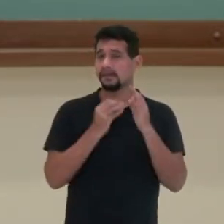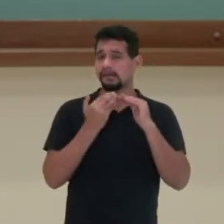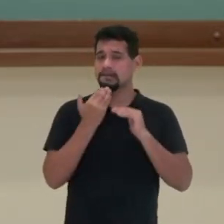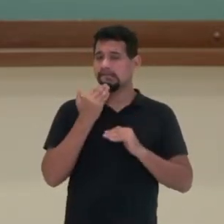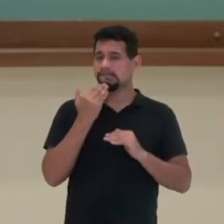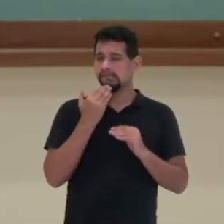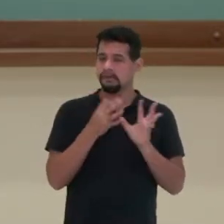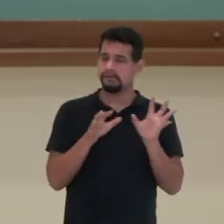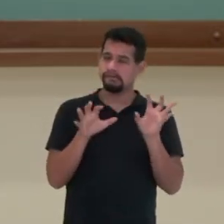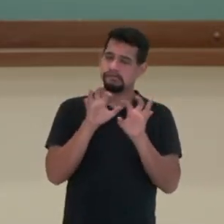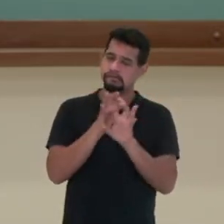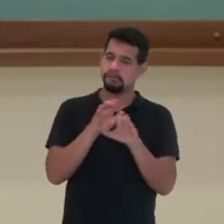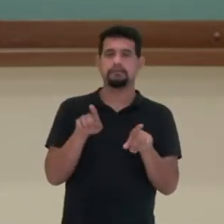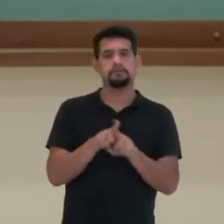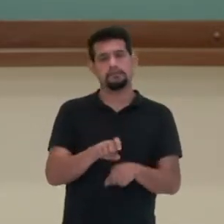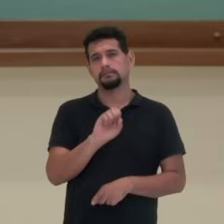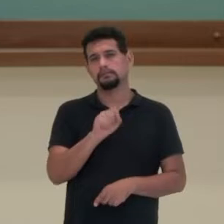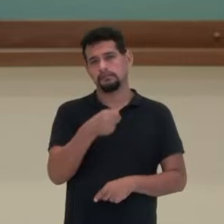deformando